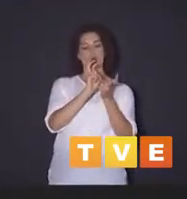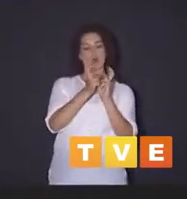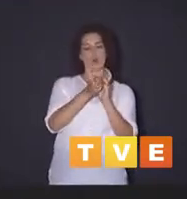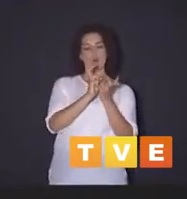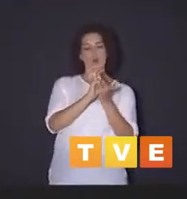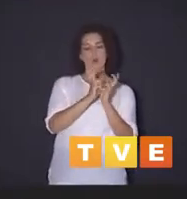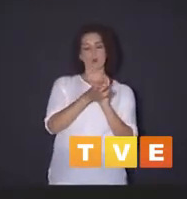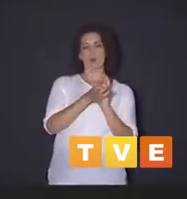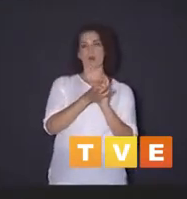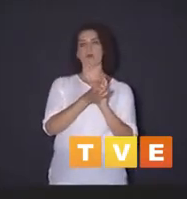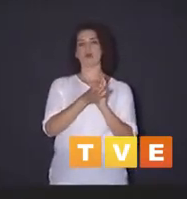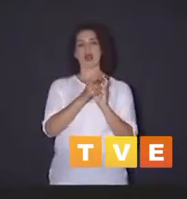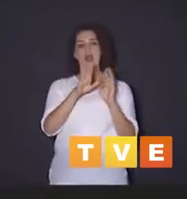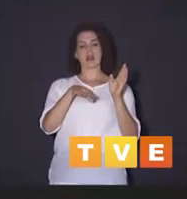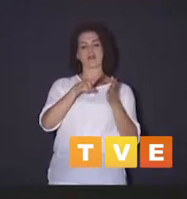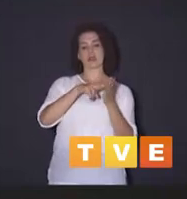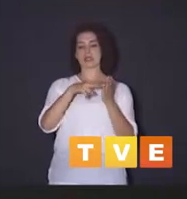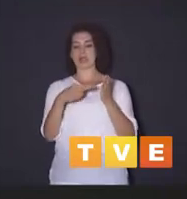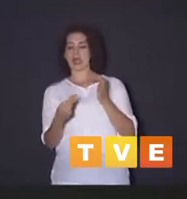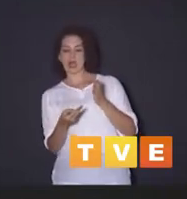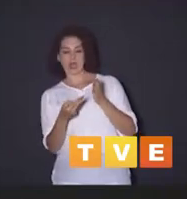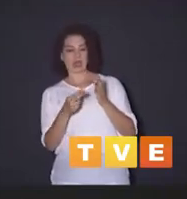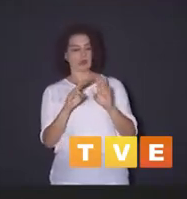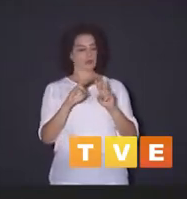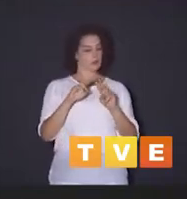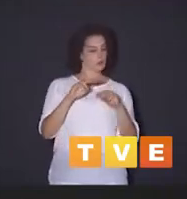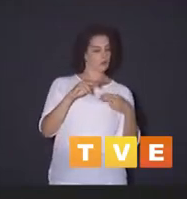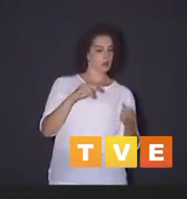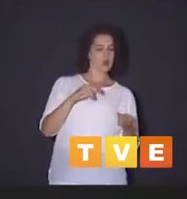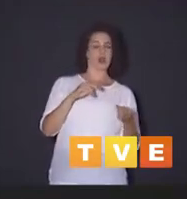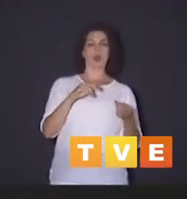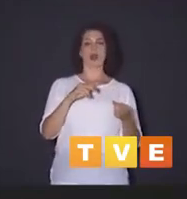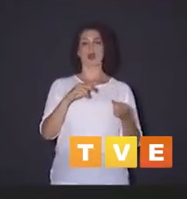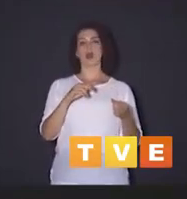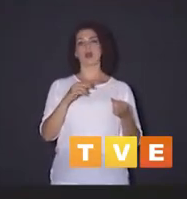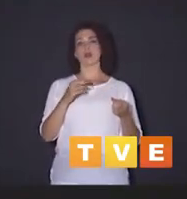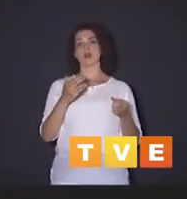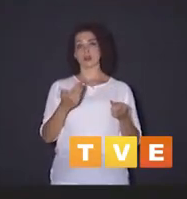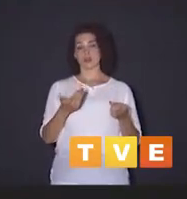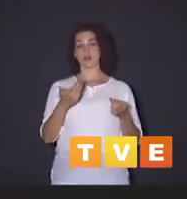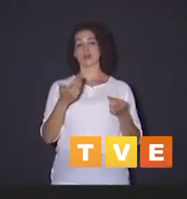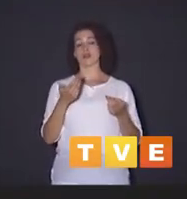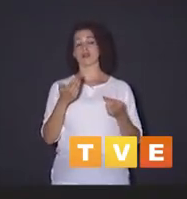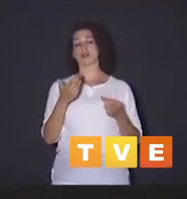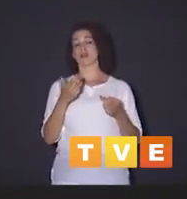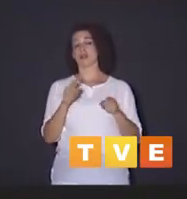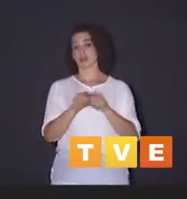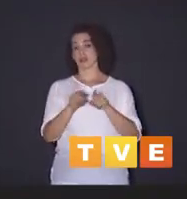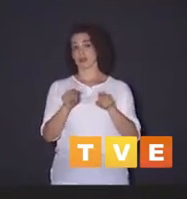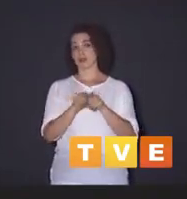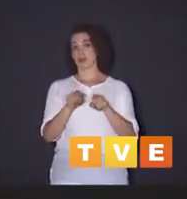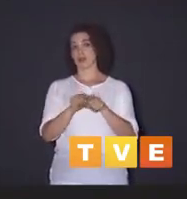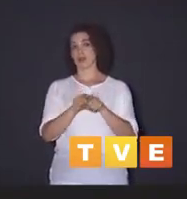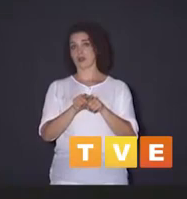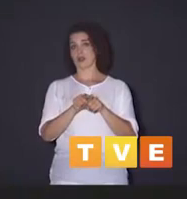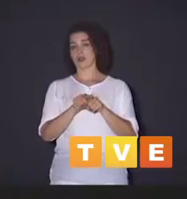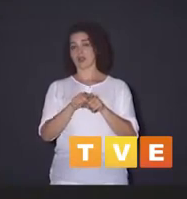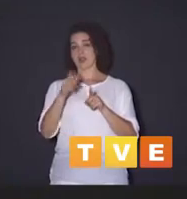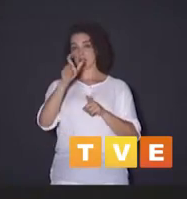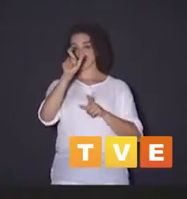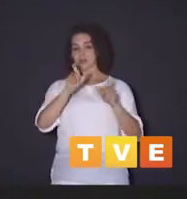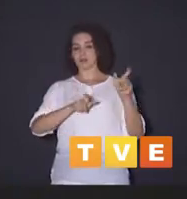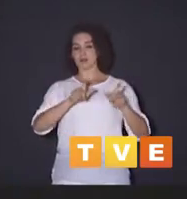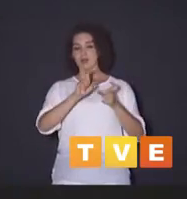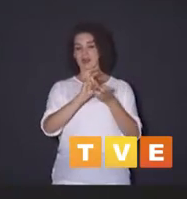caísse um dia ele cai cai bem tudo é é a também capoeirista box.net